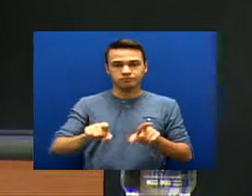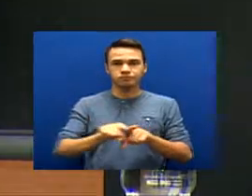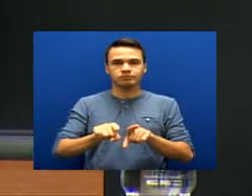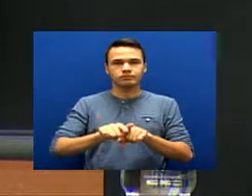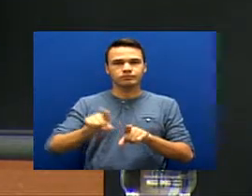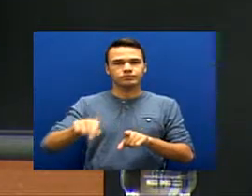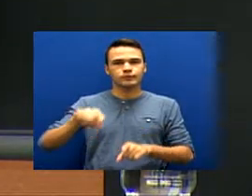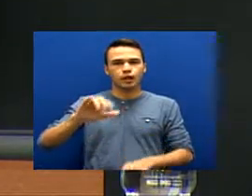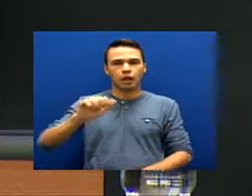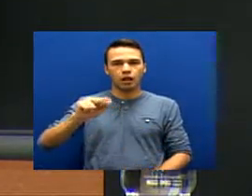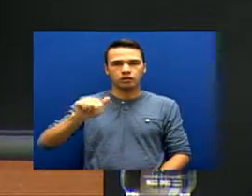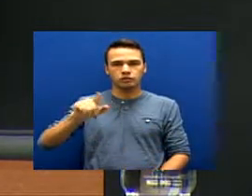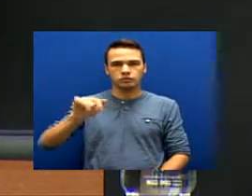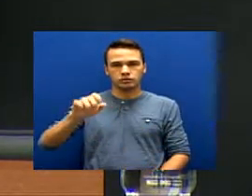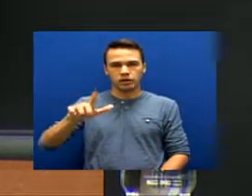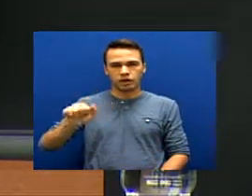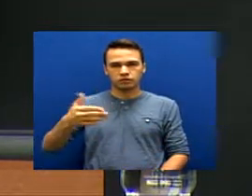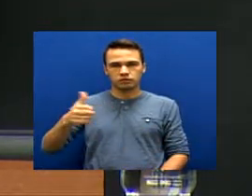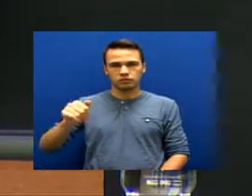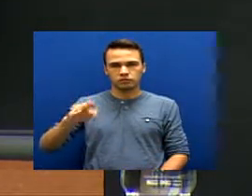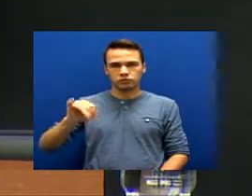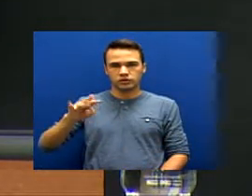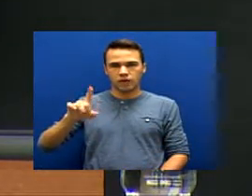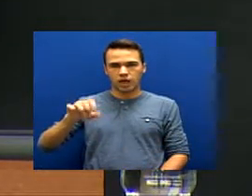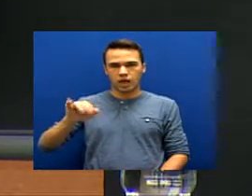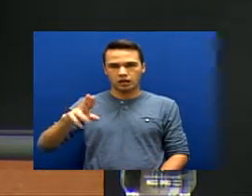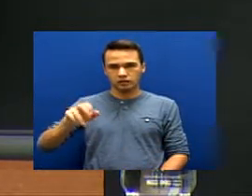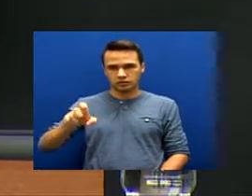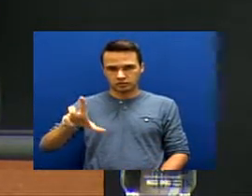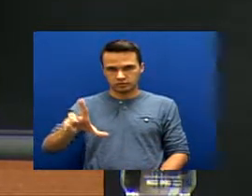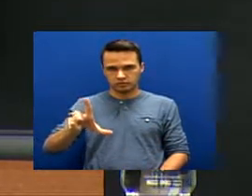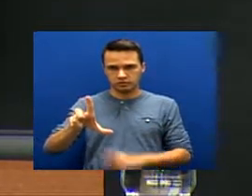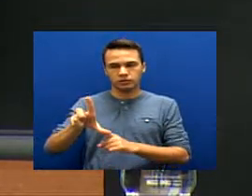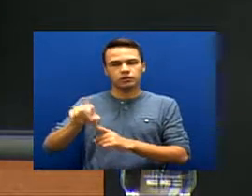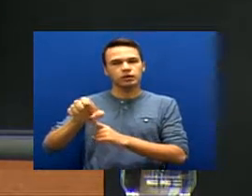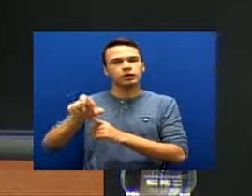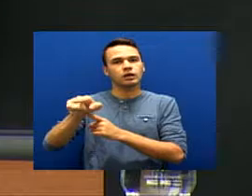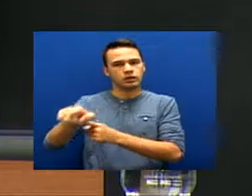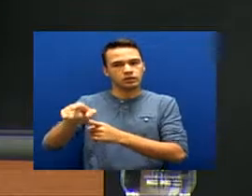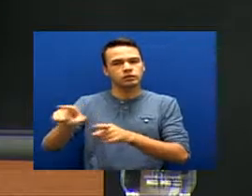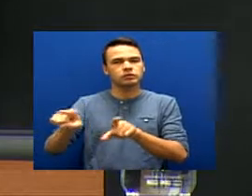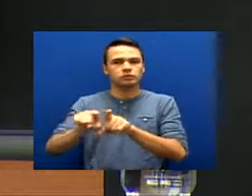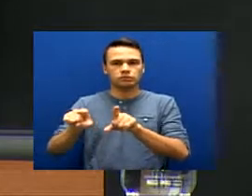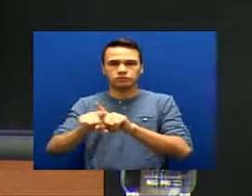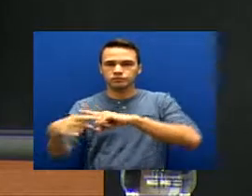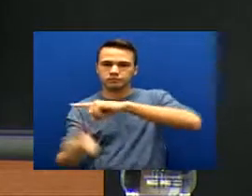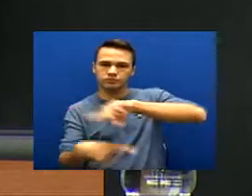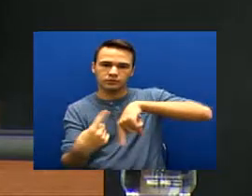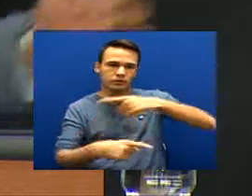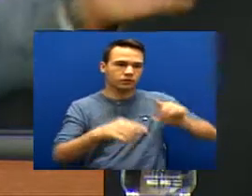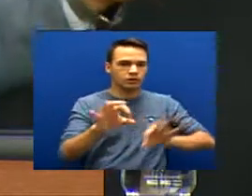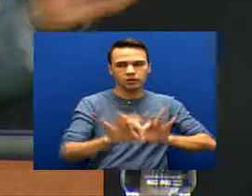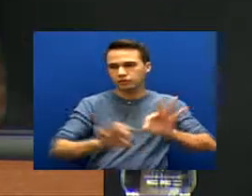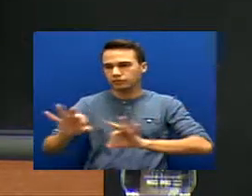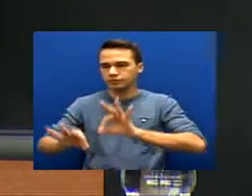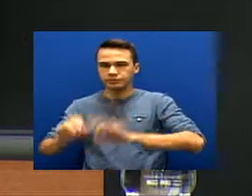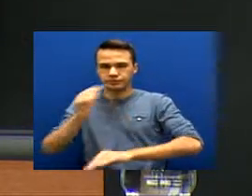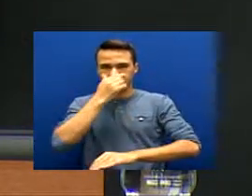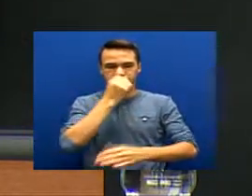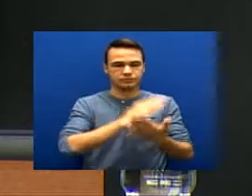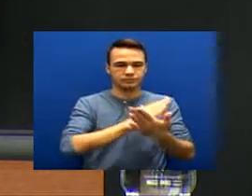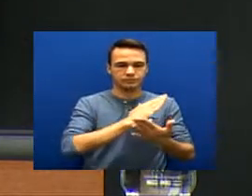maestro Isaías, que hoje gostaria muito de estar aqui conosco, mas por essas situações